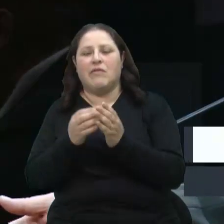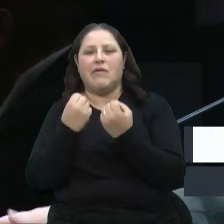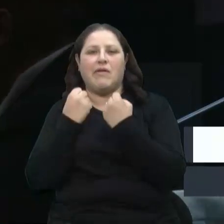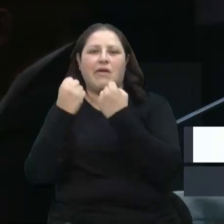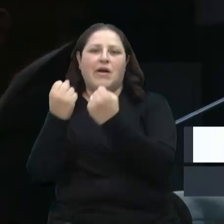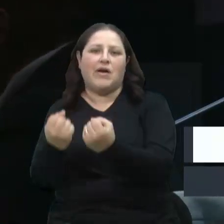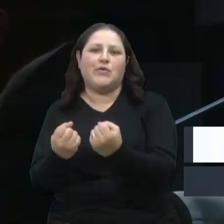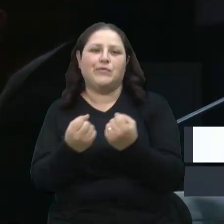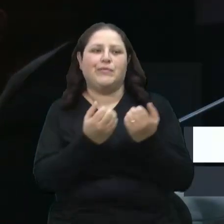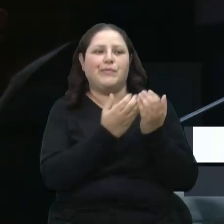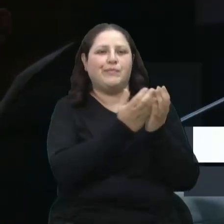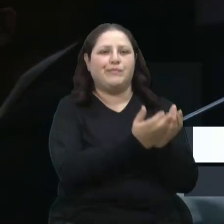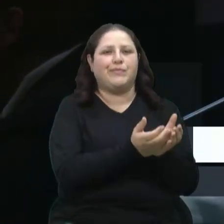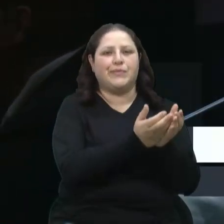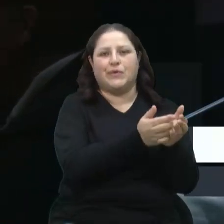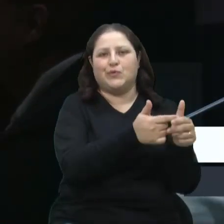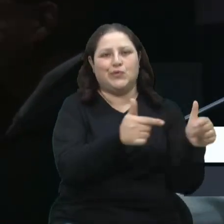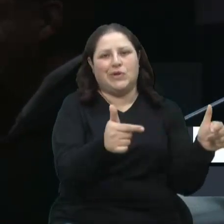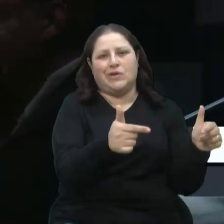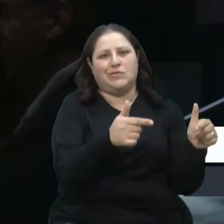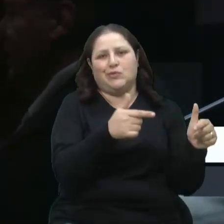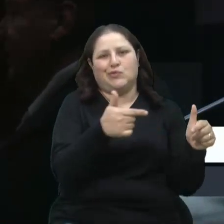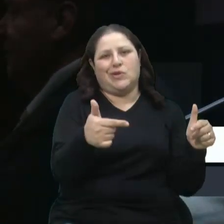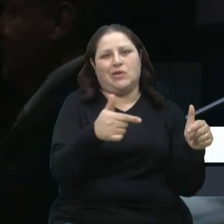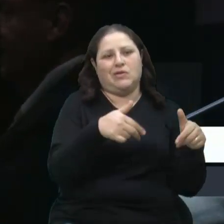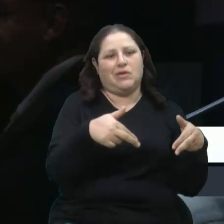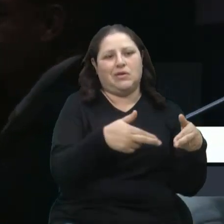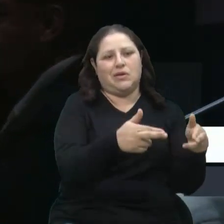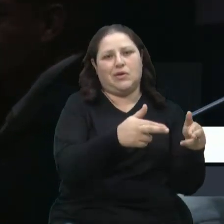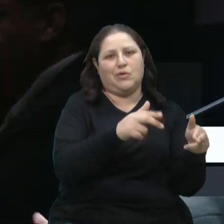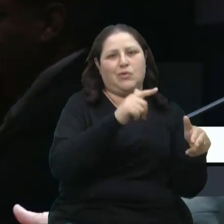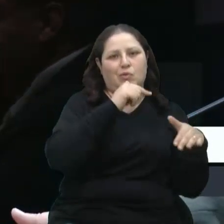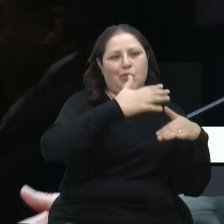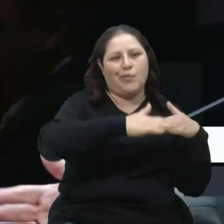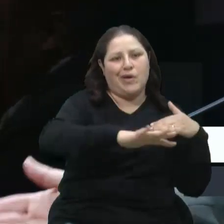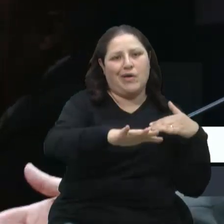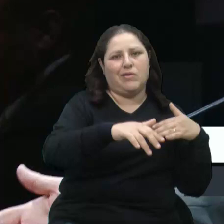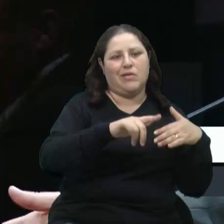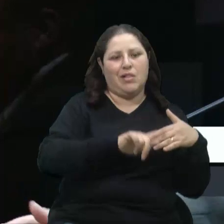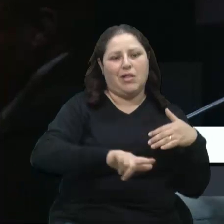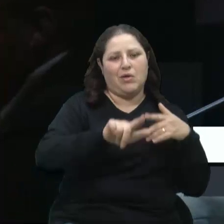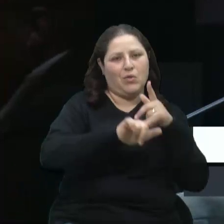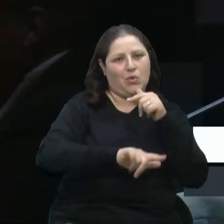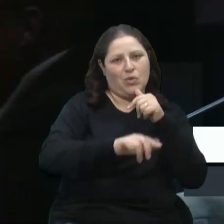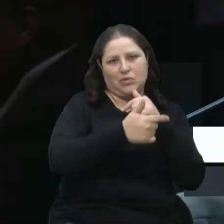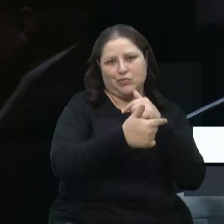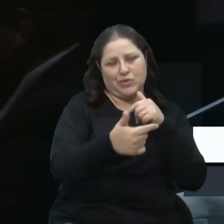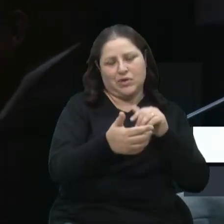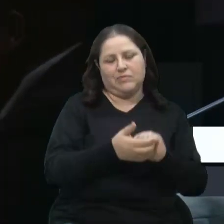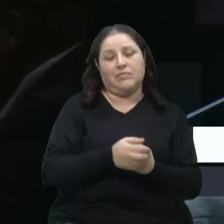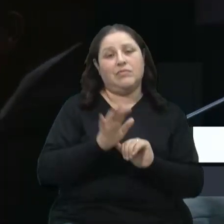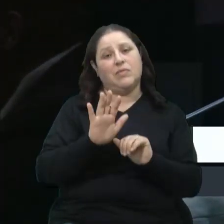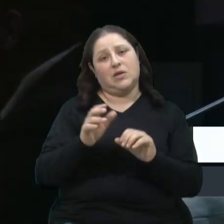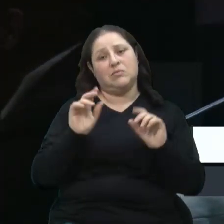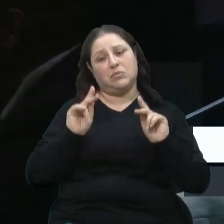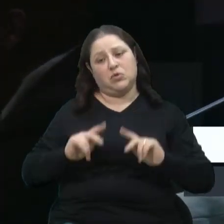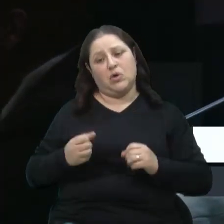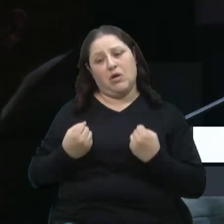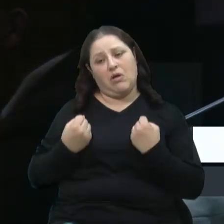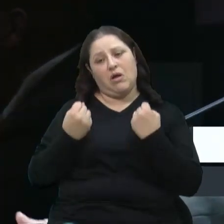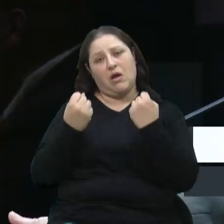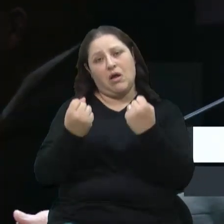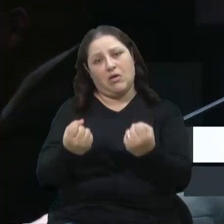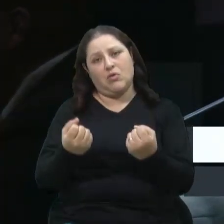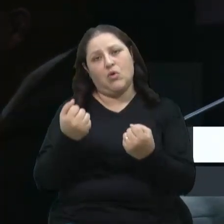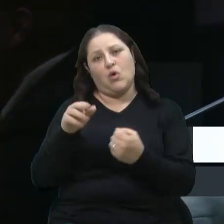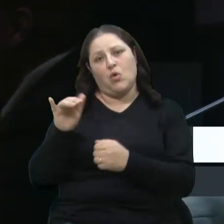não temos rio, lagoa ou mar, mas elas chegam de carro, ou veículo terrestre, ou